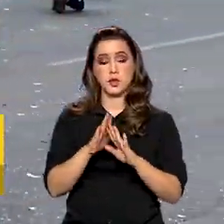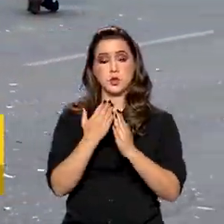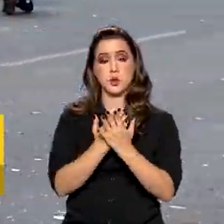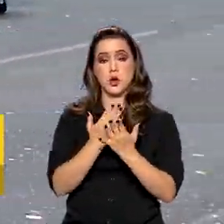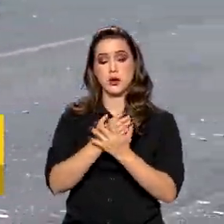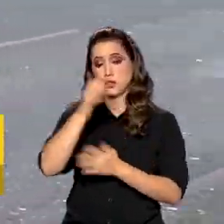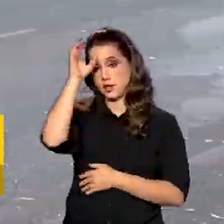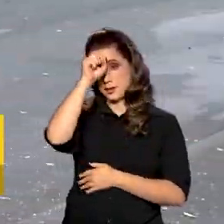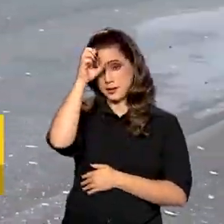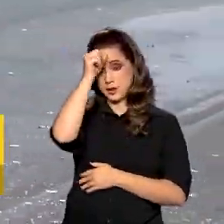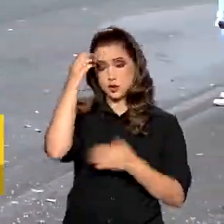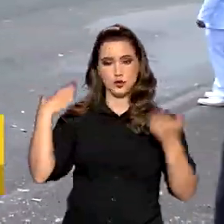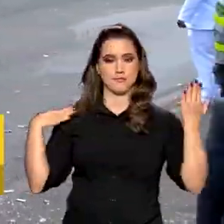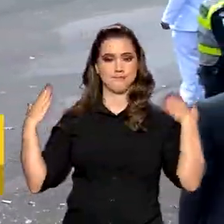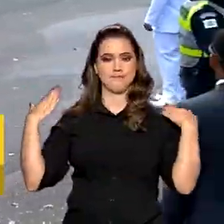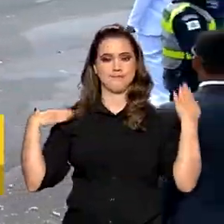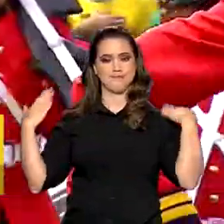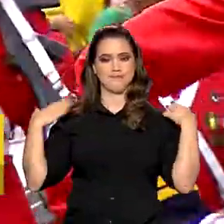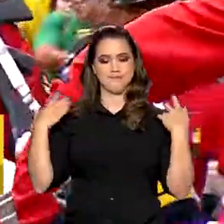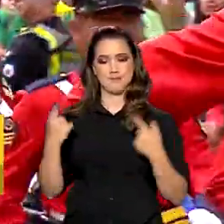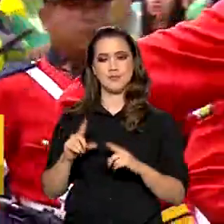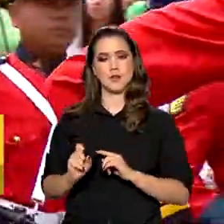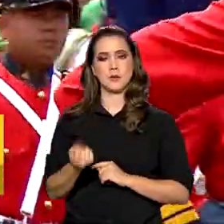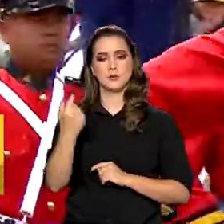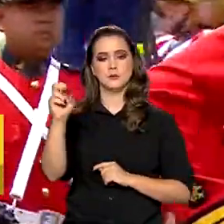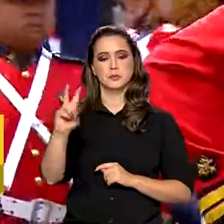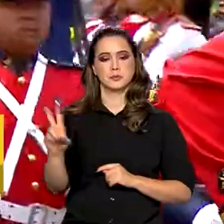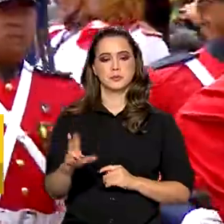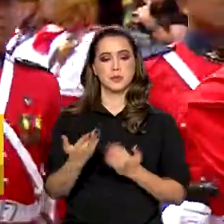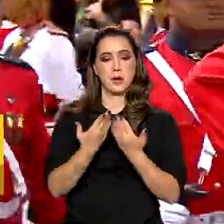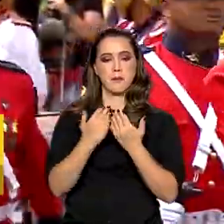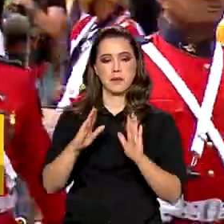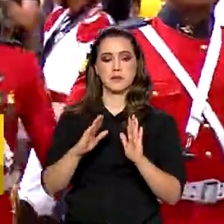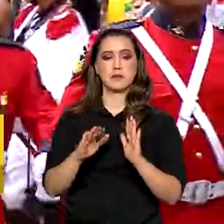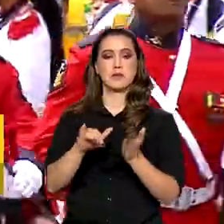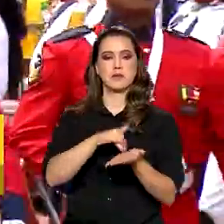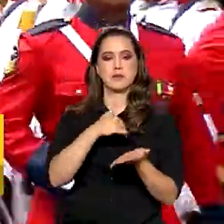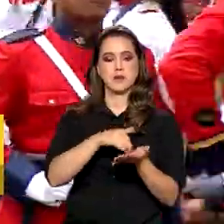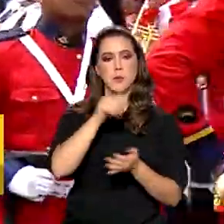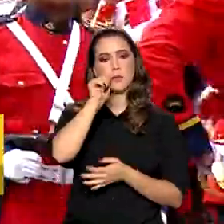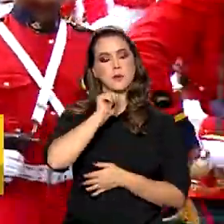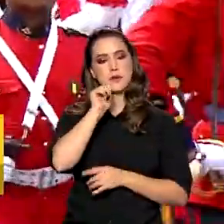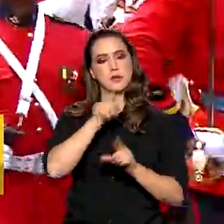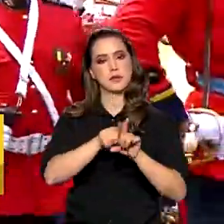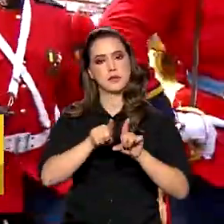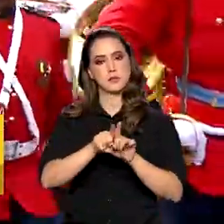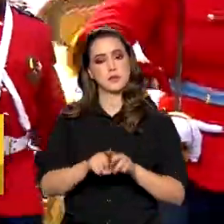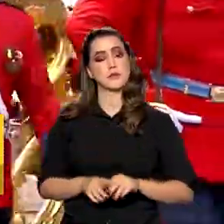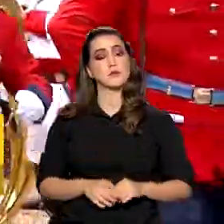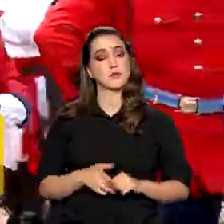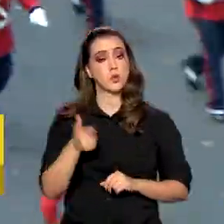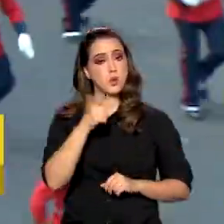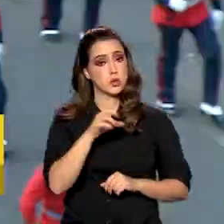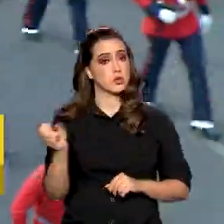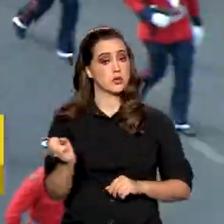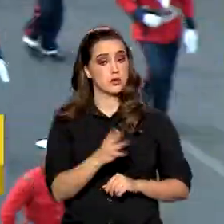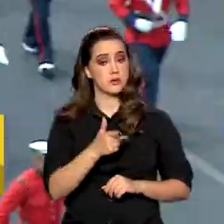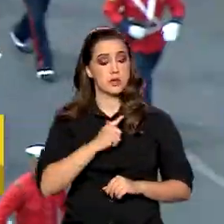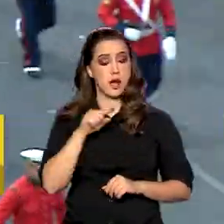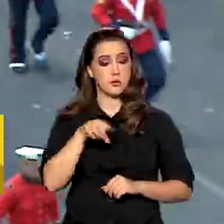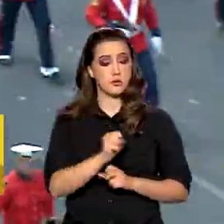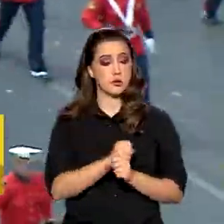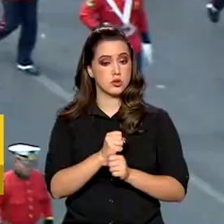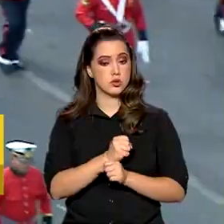Marinheiro, pela primeira vez, está abrindo inscrição para as mulheres também. Então, mais uma novidade desse